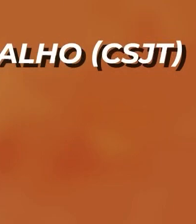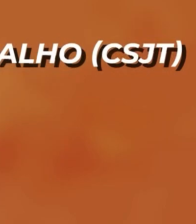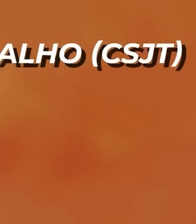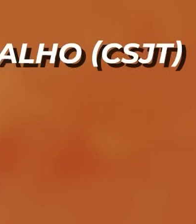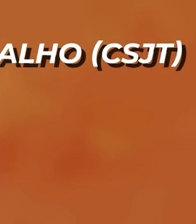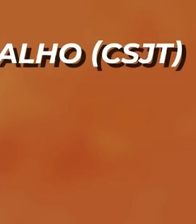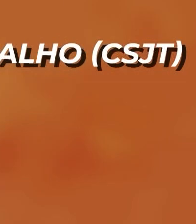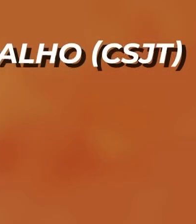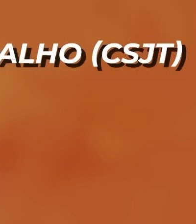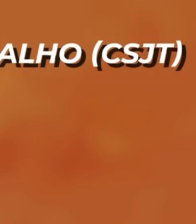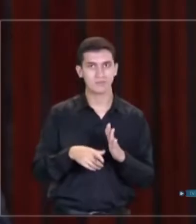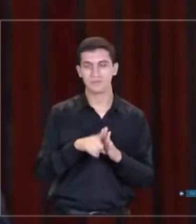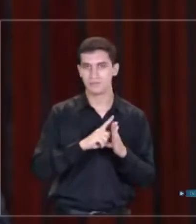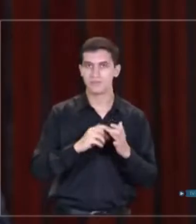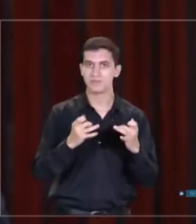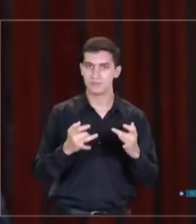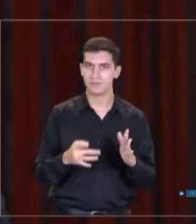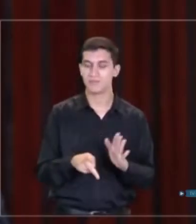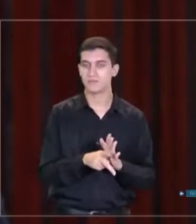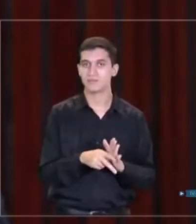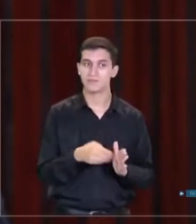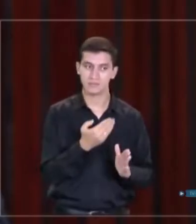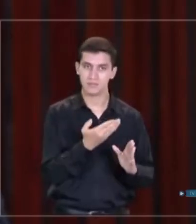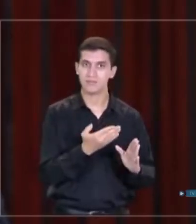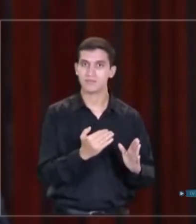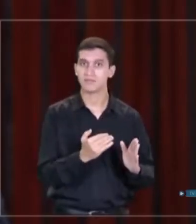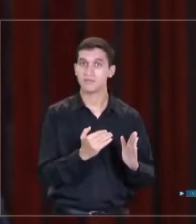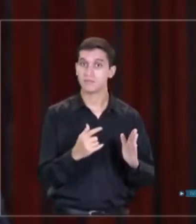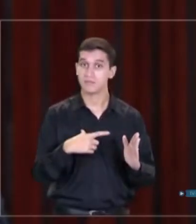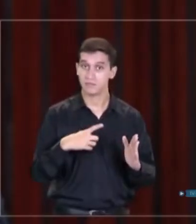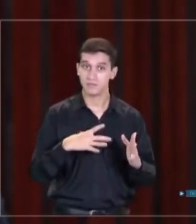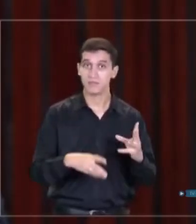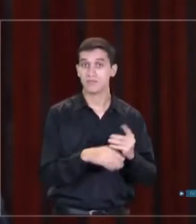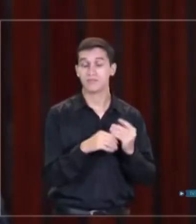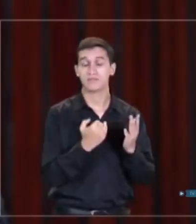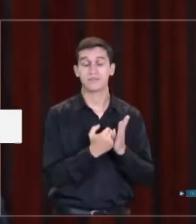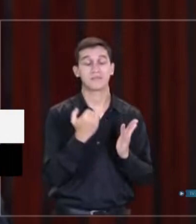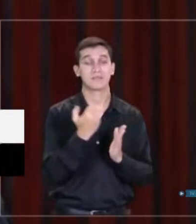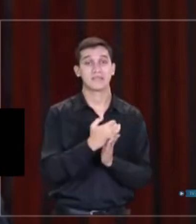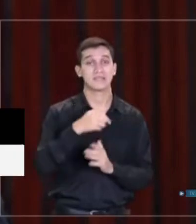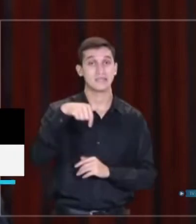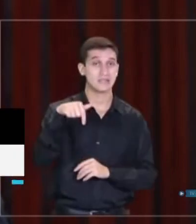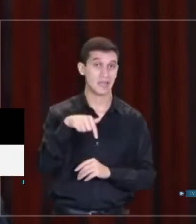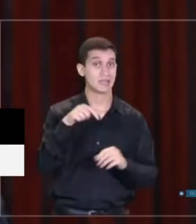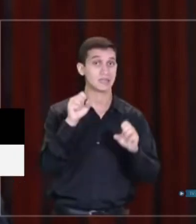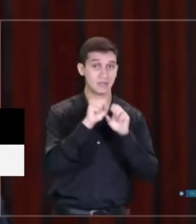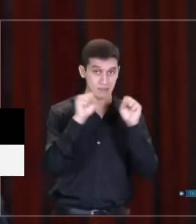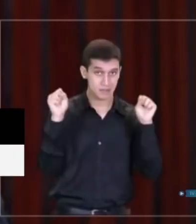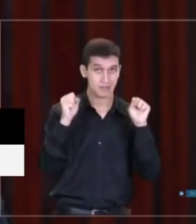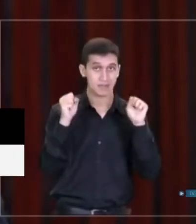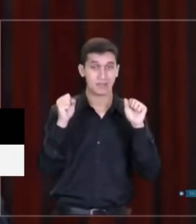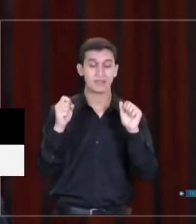superior da Justiça do Trabalho teve um acréscimo de mais sete tribunais para